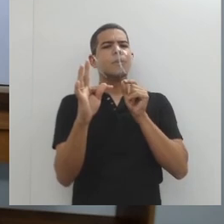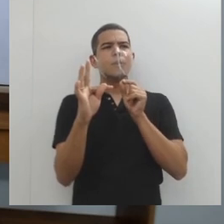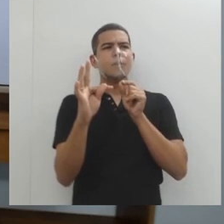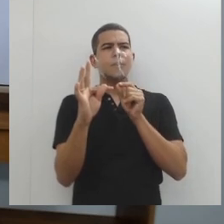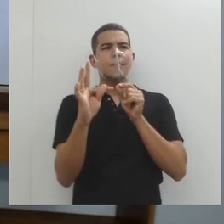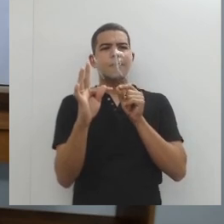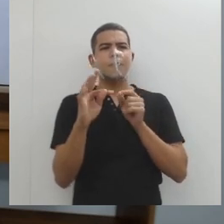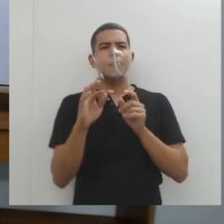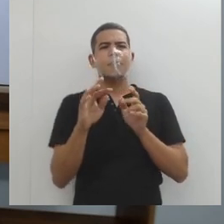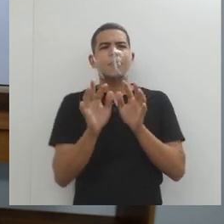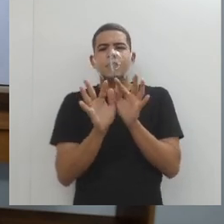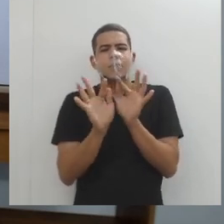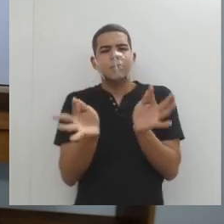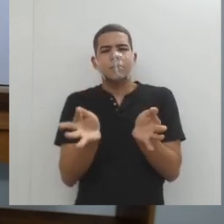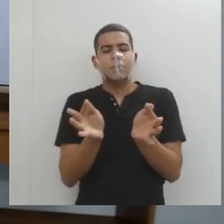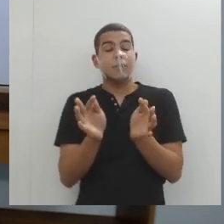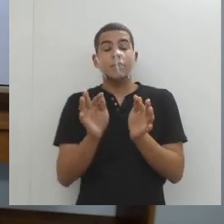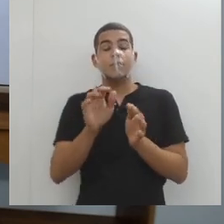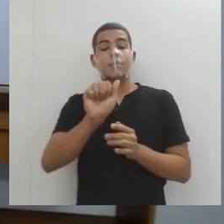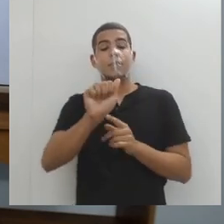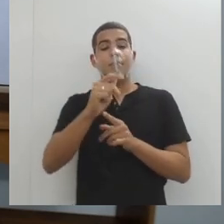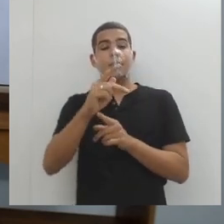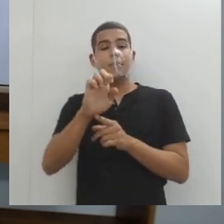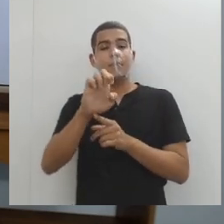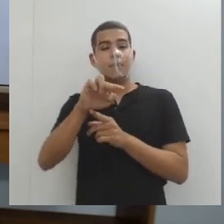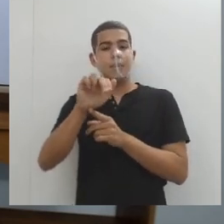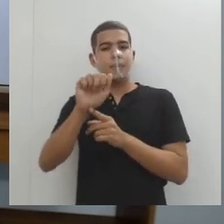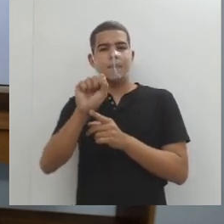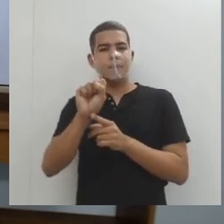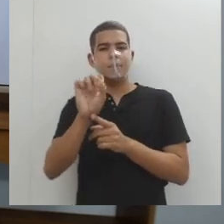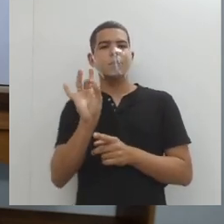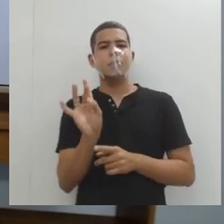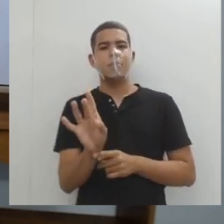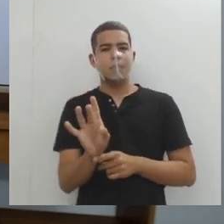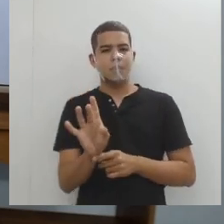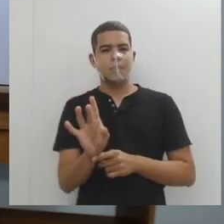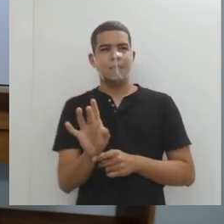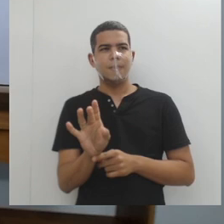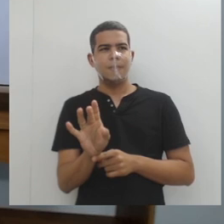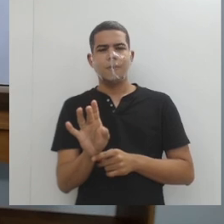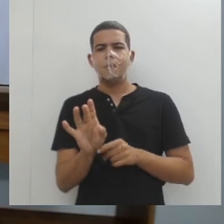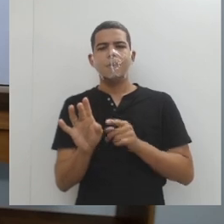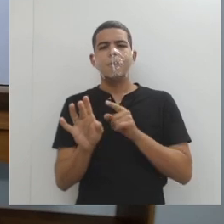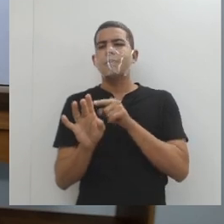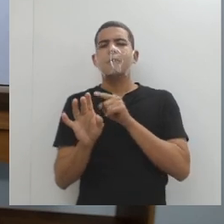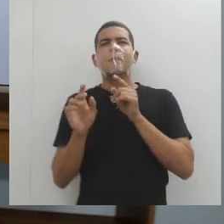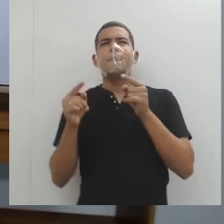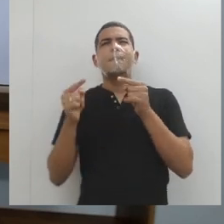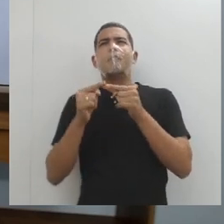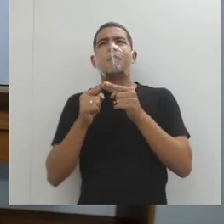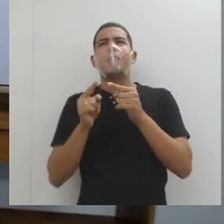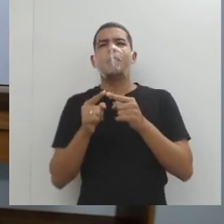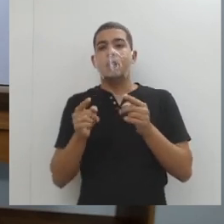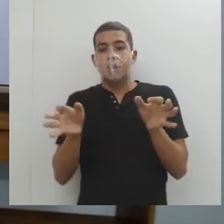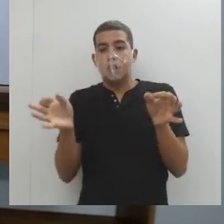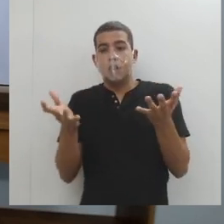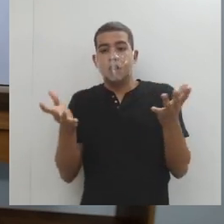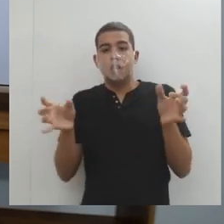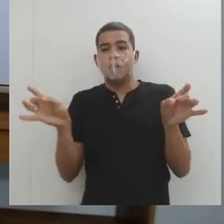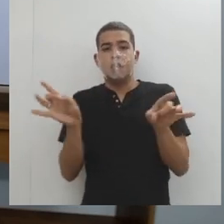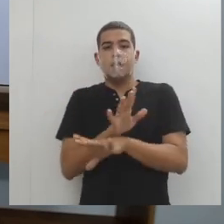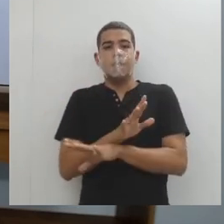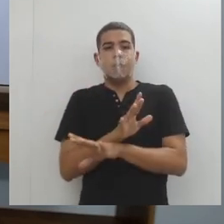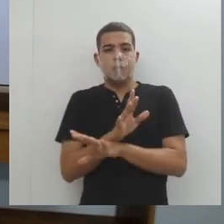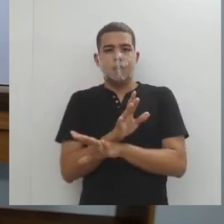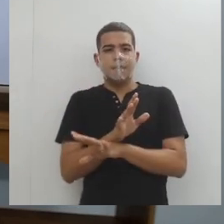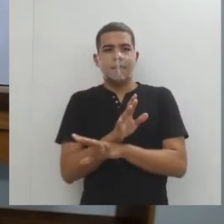significa apenas. Só que no Present Perfect ele vai ser utilizado para indicar que a ação acabou de acontecer. Eu posso dizer assim, I have